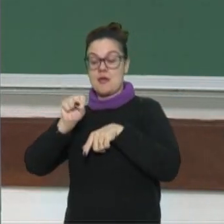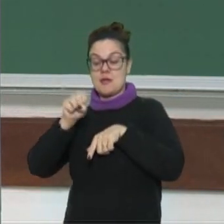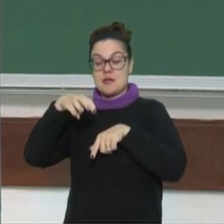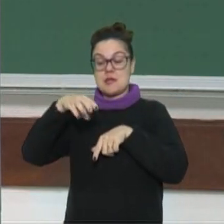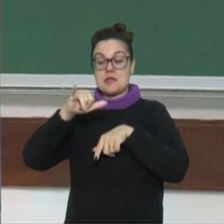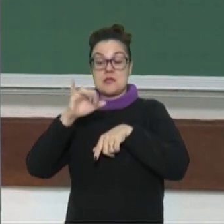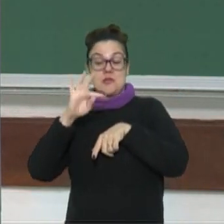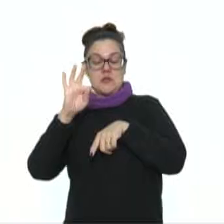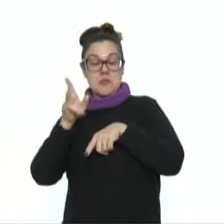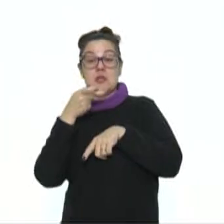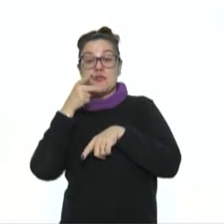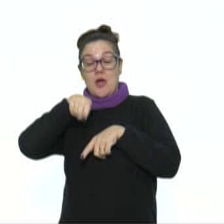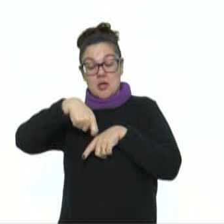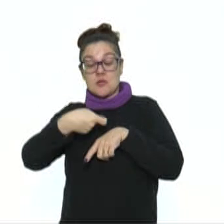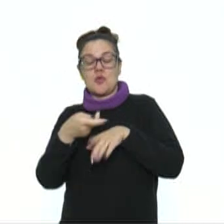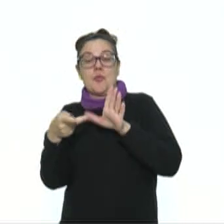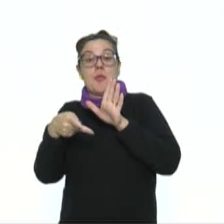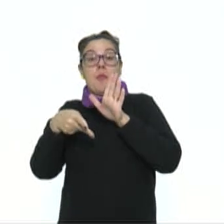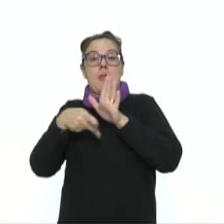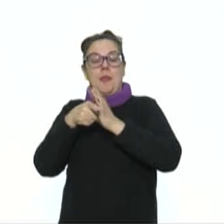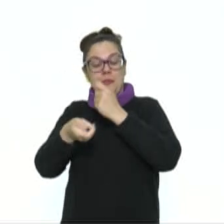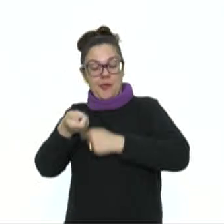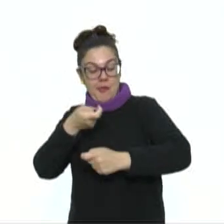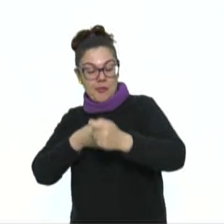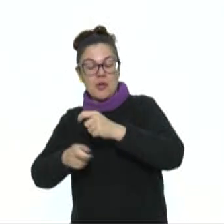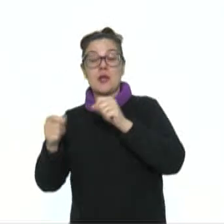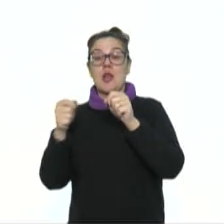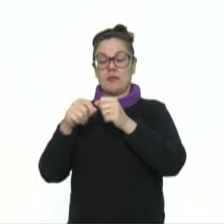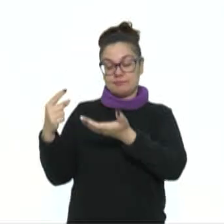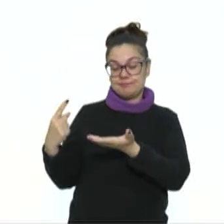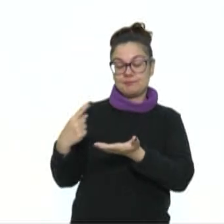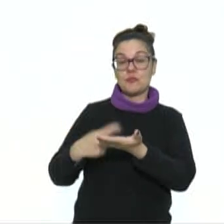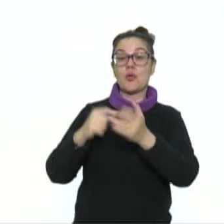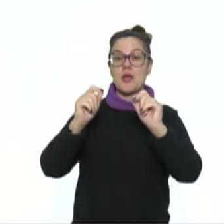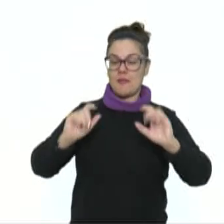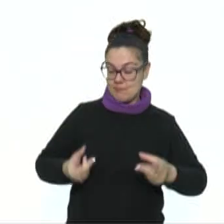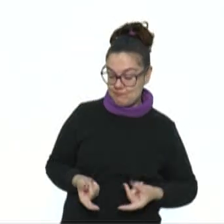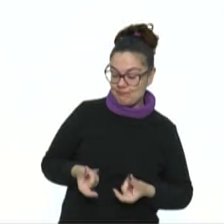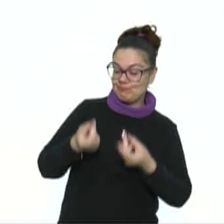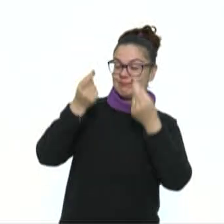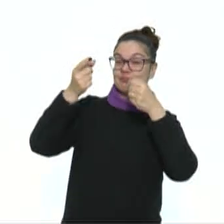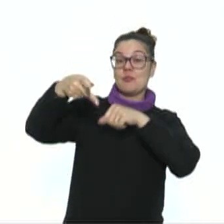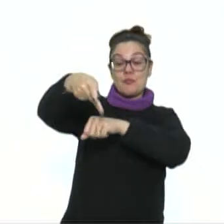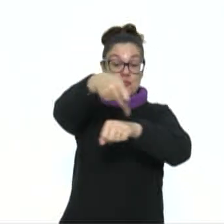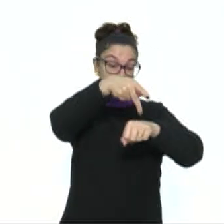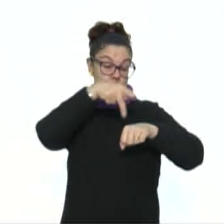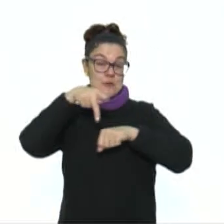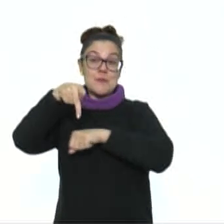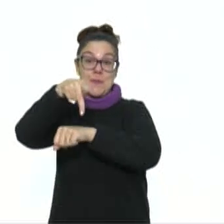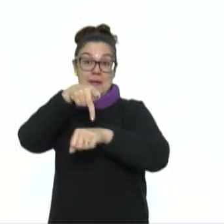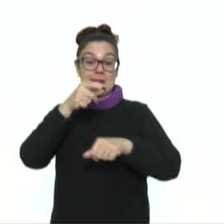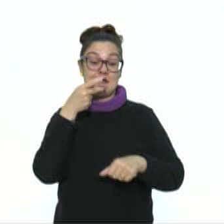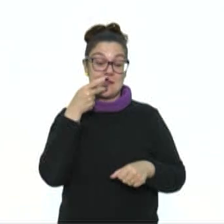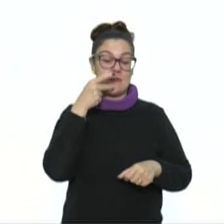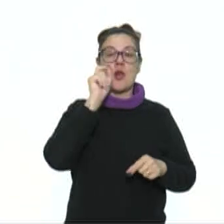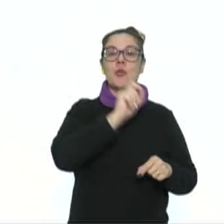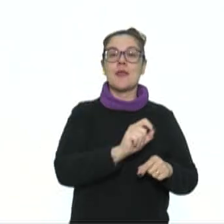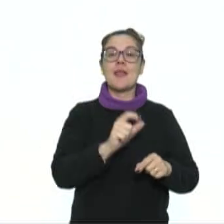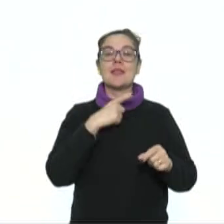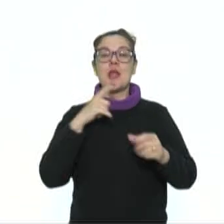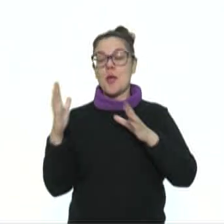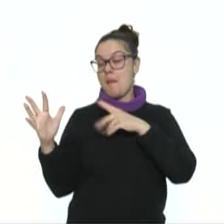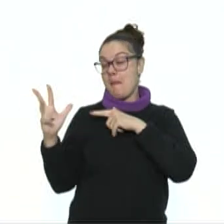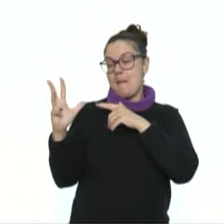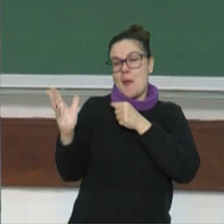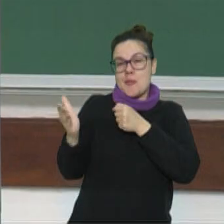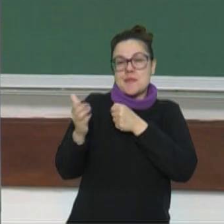Ele vai escrever um grande tratado que é A Riqueza das Nações. Nesse livro, ele vai defender que a mão invisível